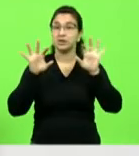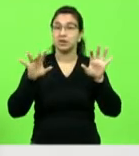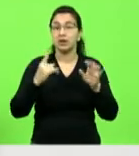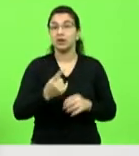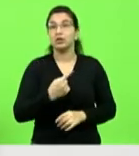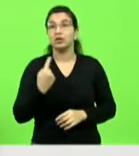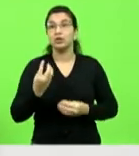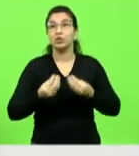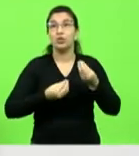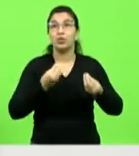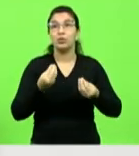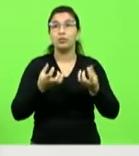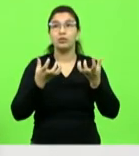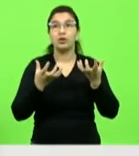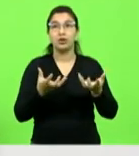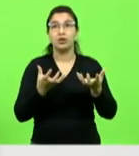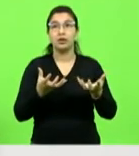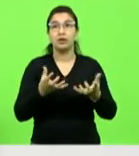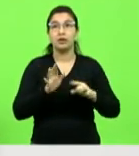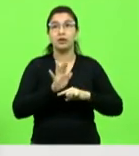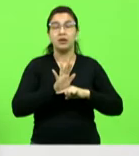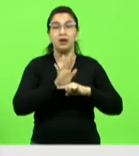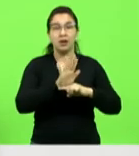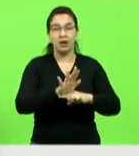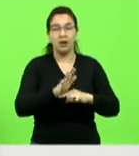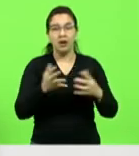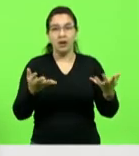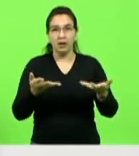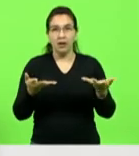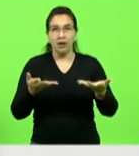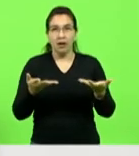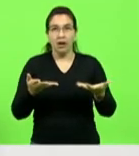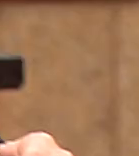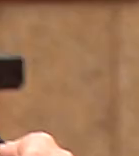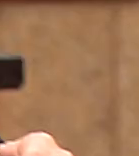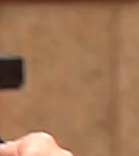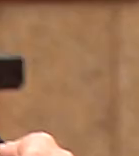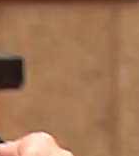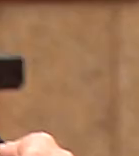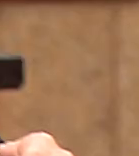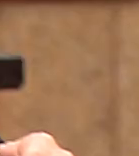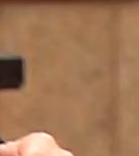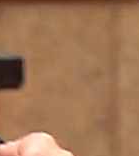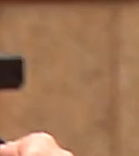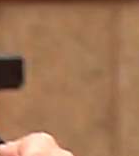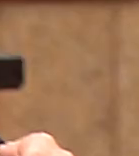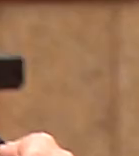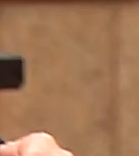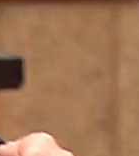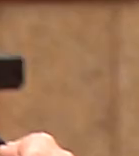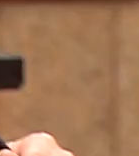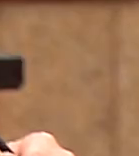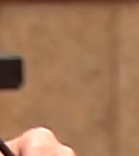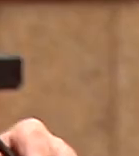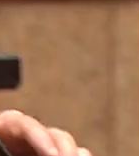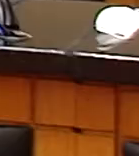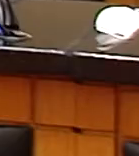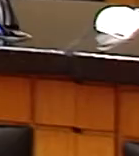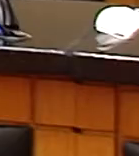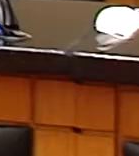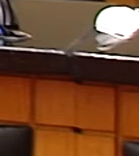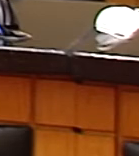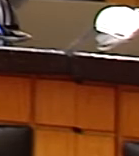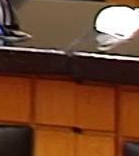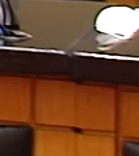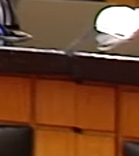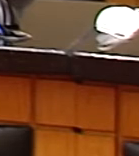esta realidade, que hoje, na verdade, não é uma realidade, é um sonho ainda. Já o deputado Valdir Cobalcini falou sobre o desenvolvimento